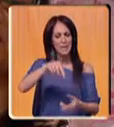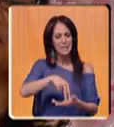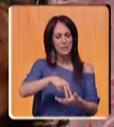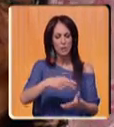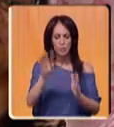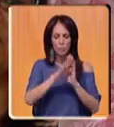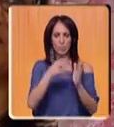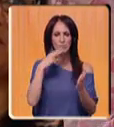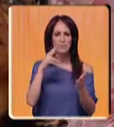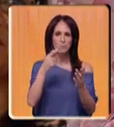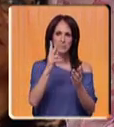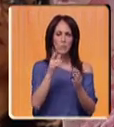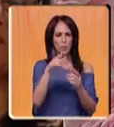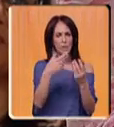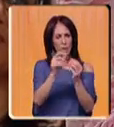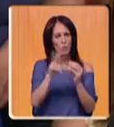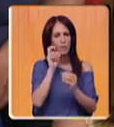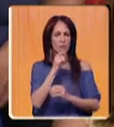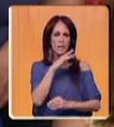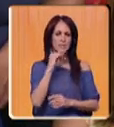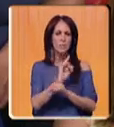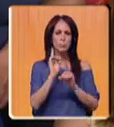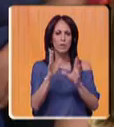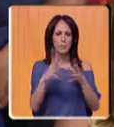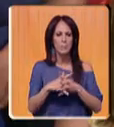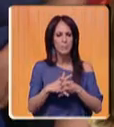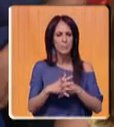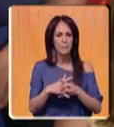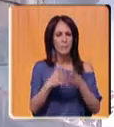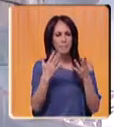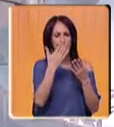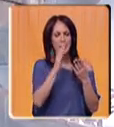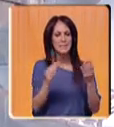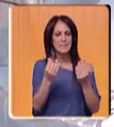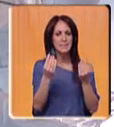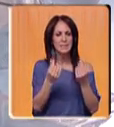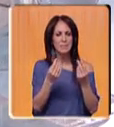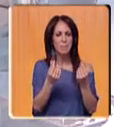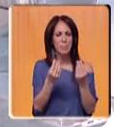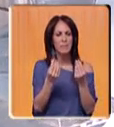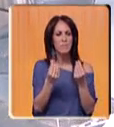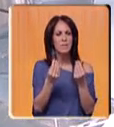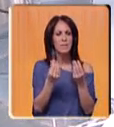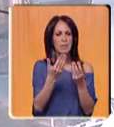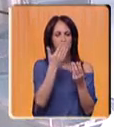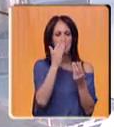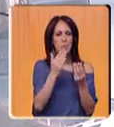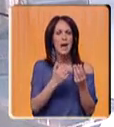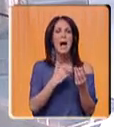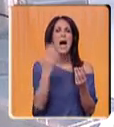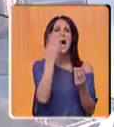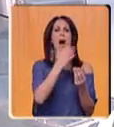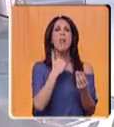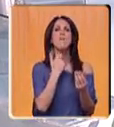programa de televisão contigo, e estava a pensar, é curioso, porque quase diria que há aqui uma nova formação, há aqui uma nova... aulas de